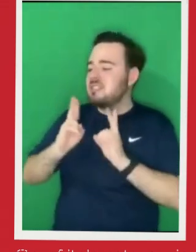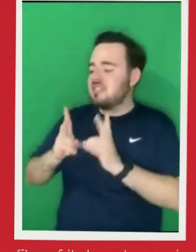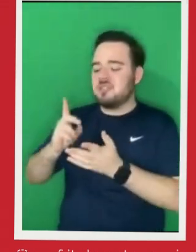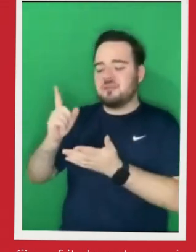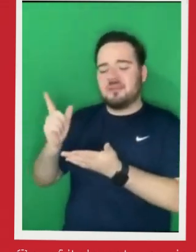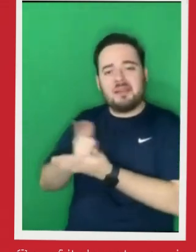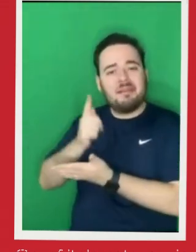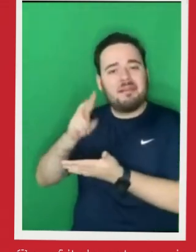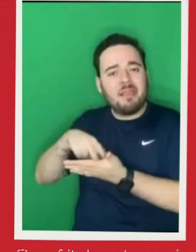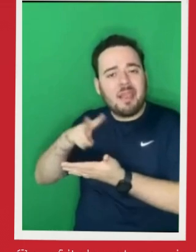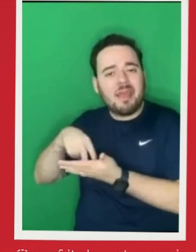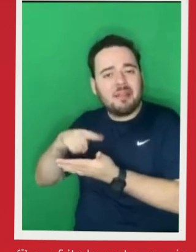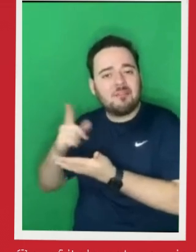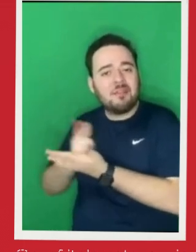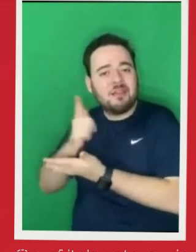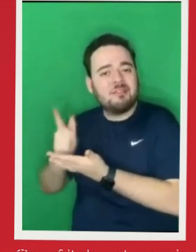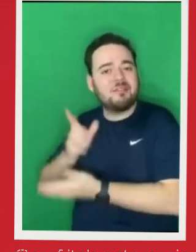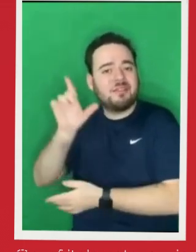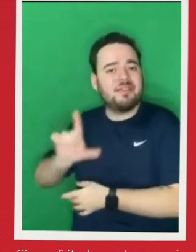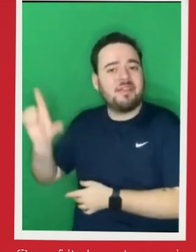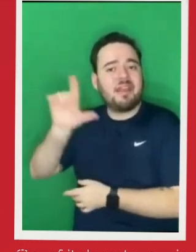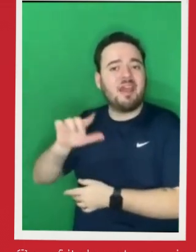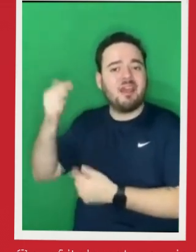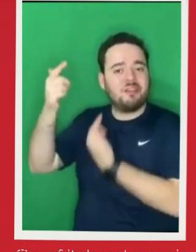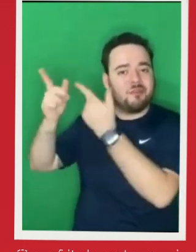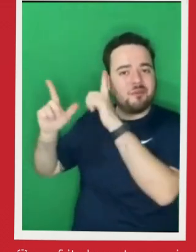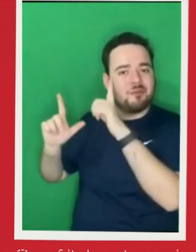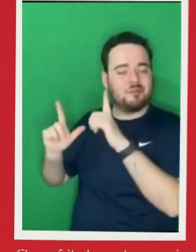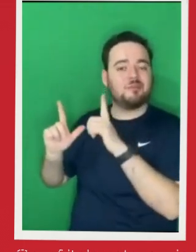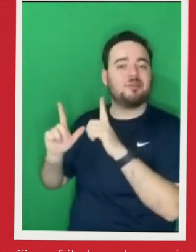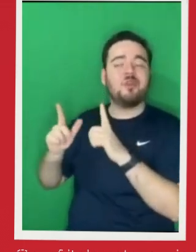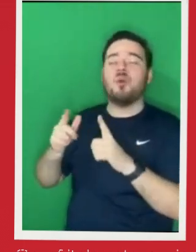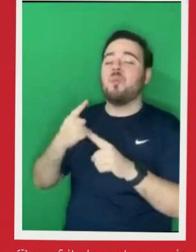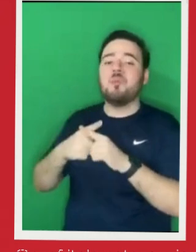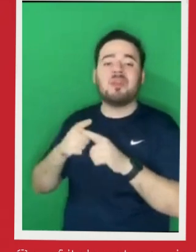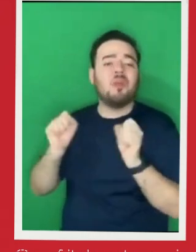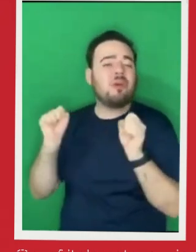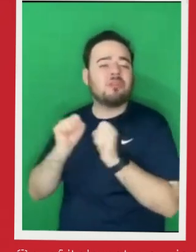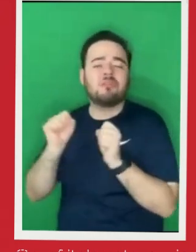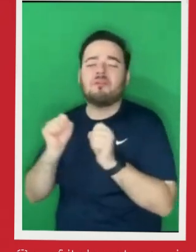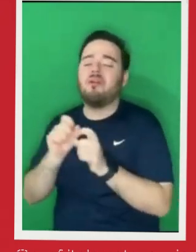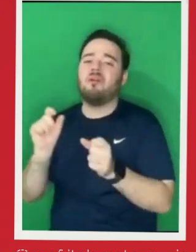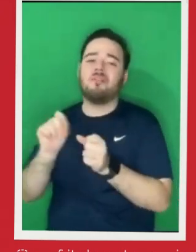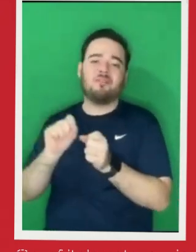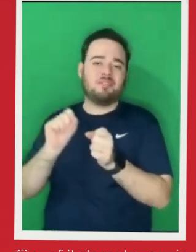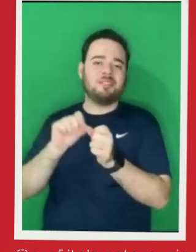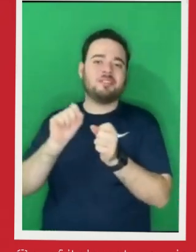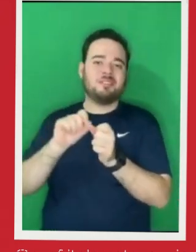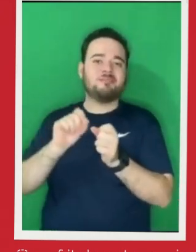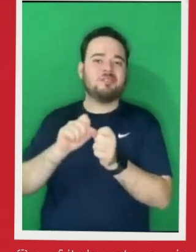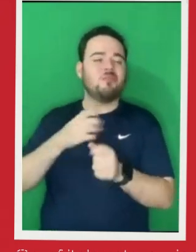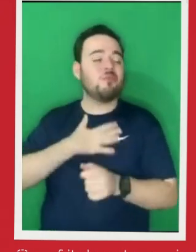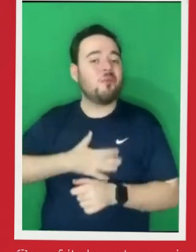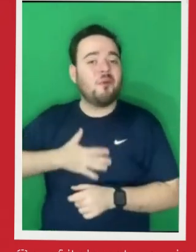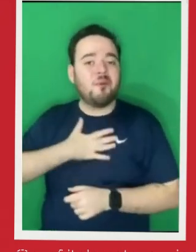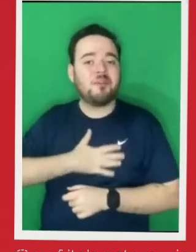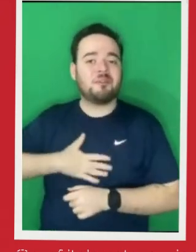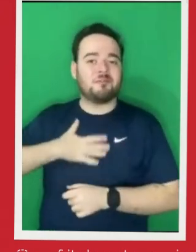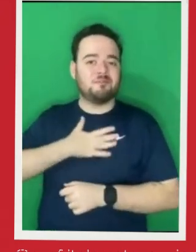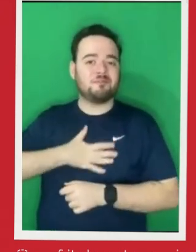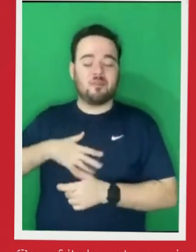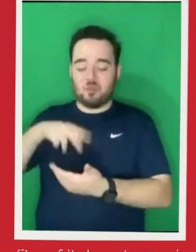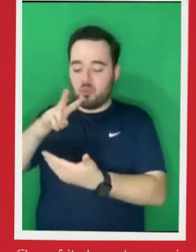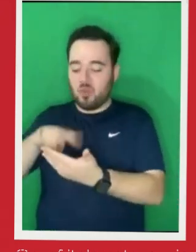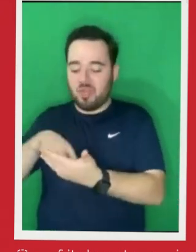lendo escrita criativa ou indo escrever. Que é o que eu adoro fazer, né? Eu adoro quando eu